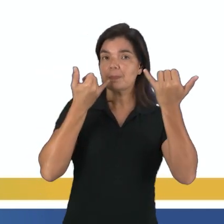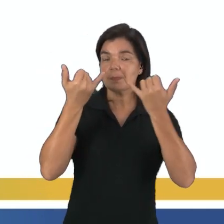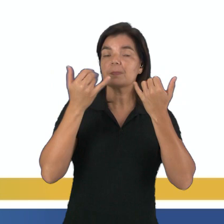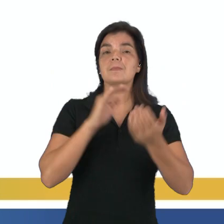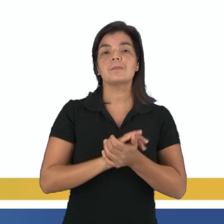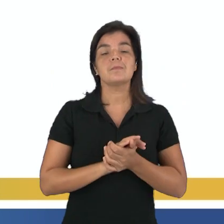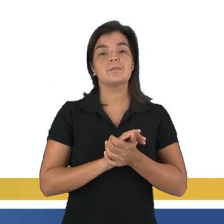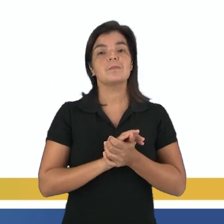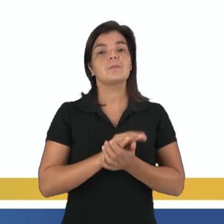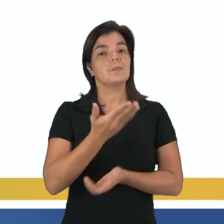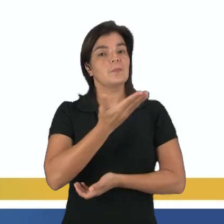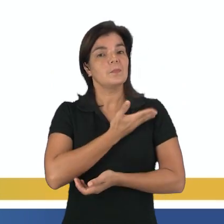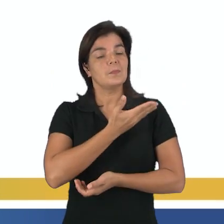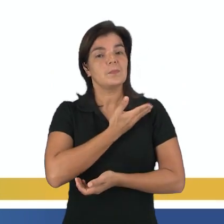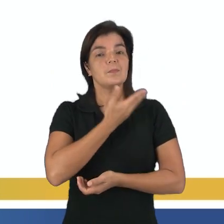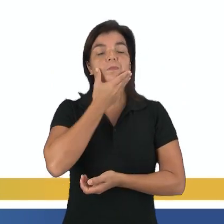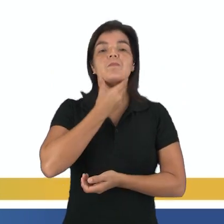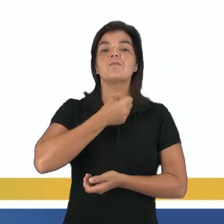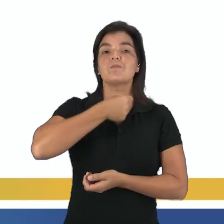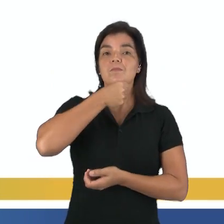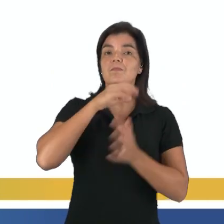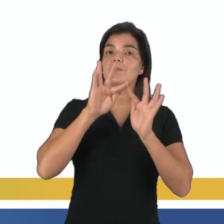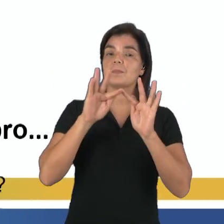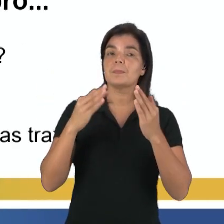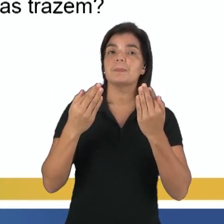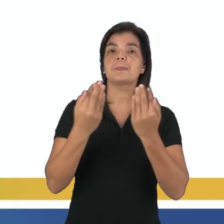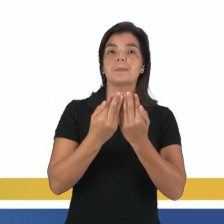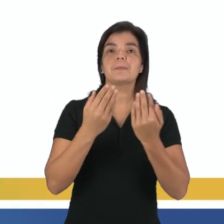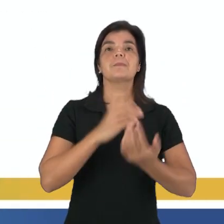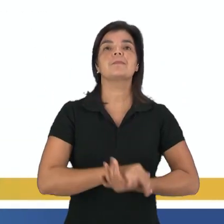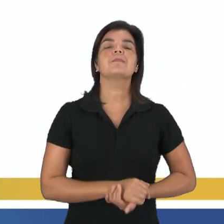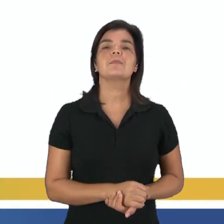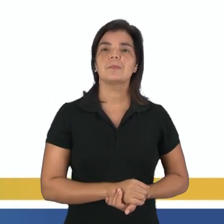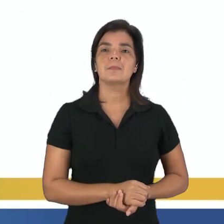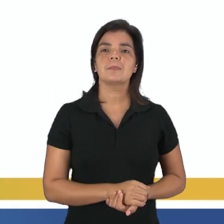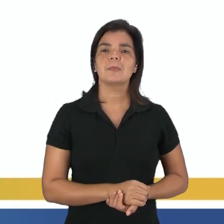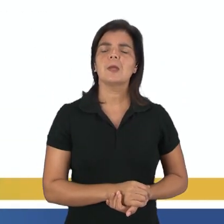nossos amigos, avós e parentes.